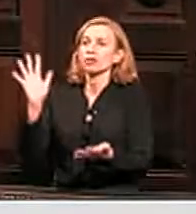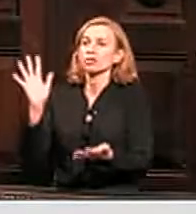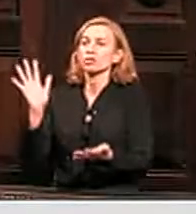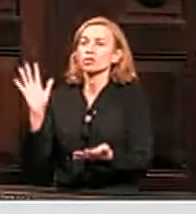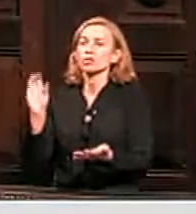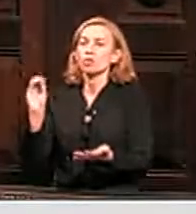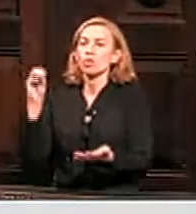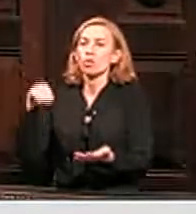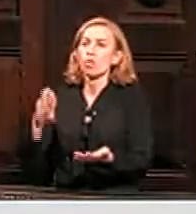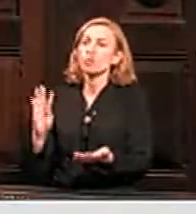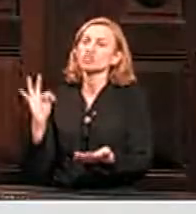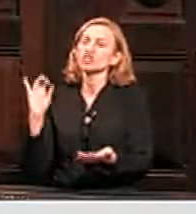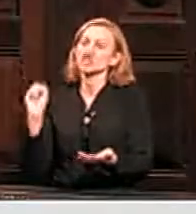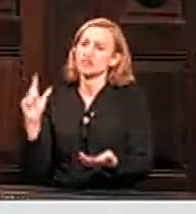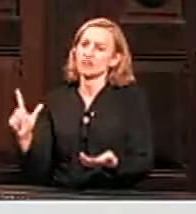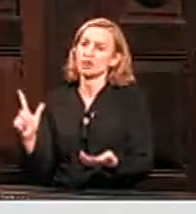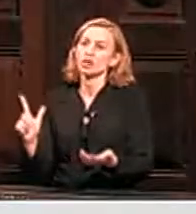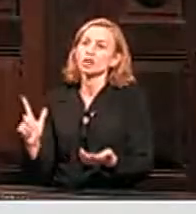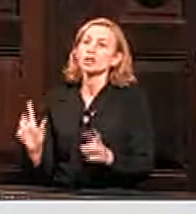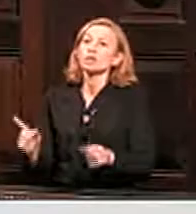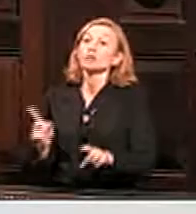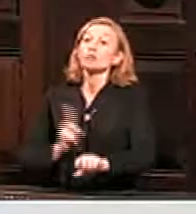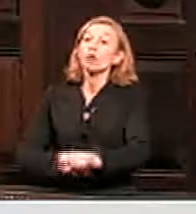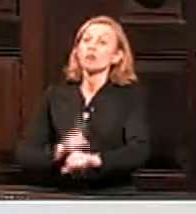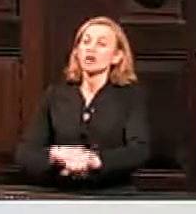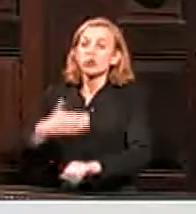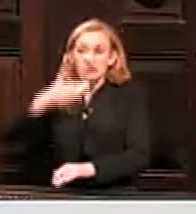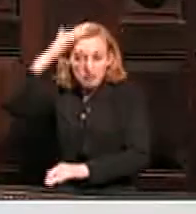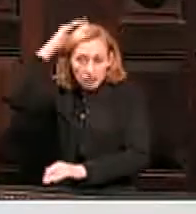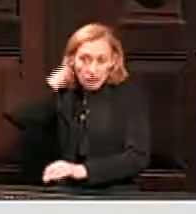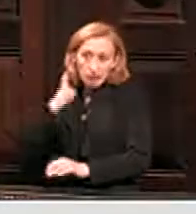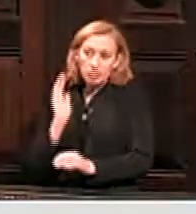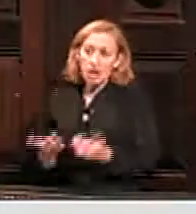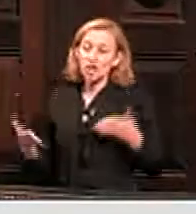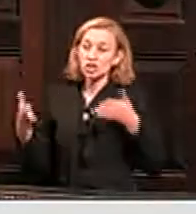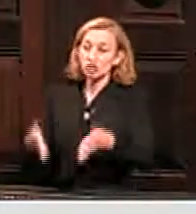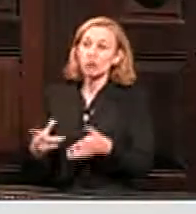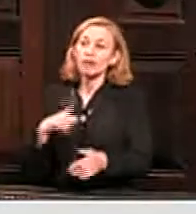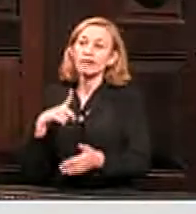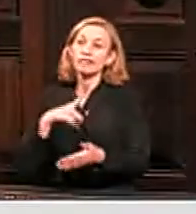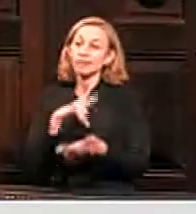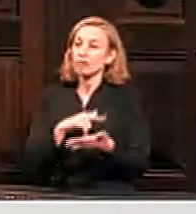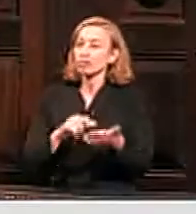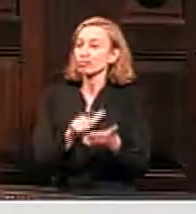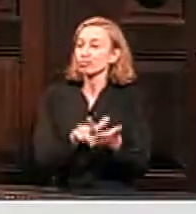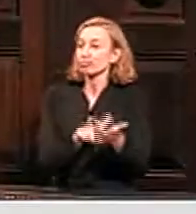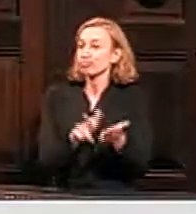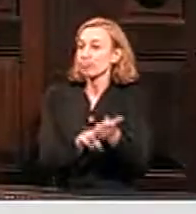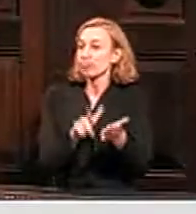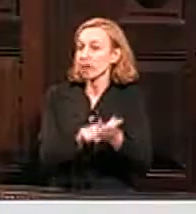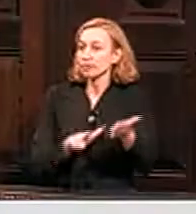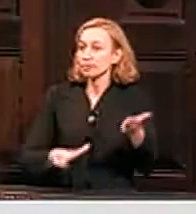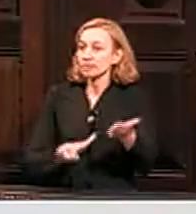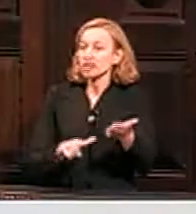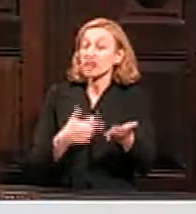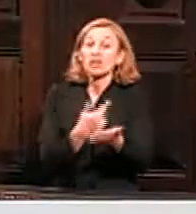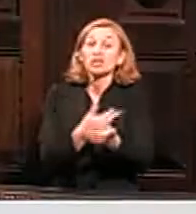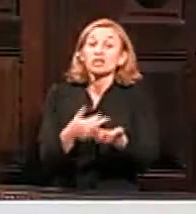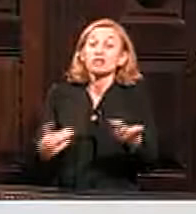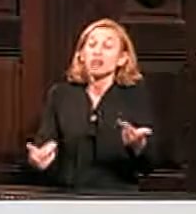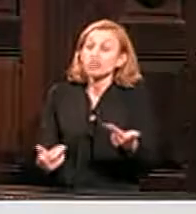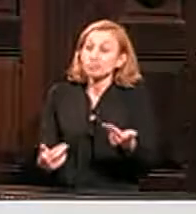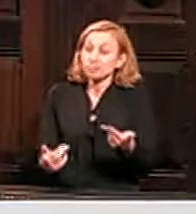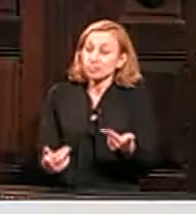o governo Temer assumiu, ele tem adotado uma agenda de desmonte da Petrobras e